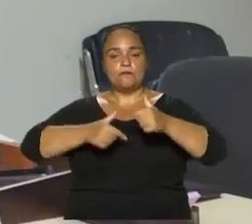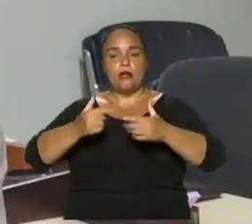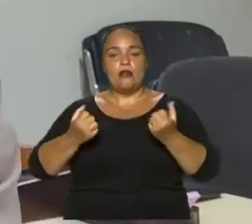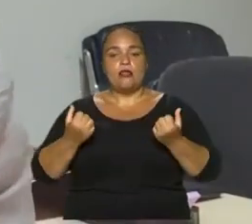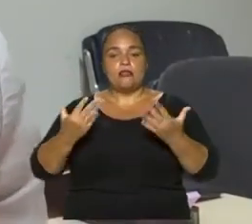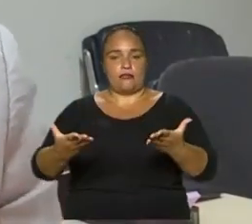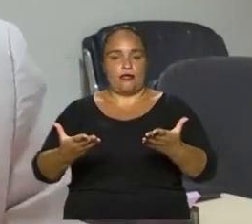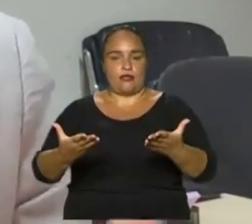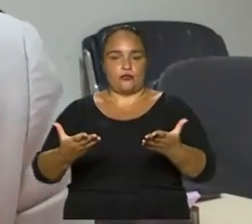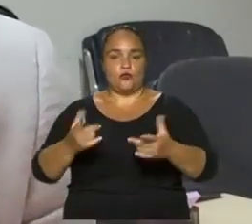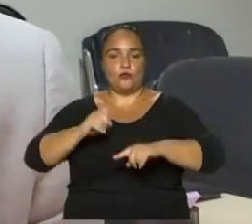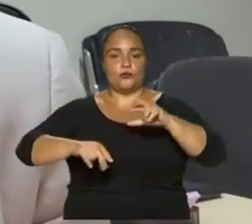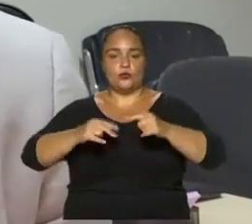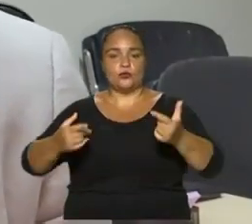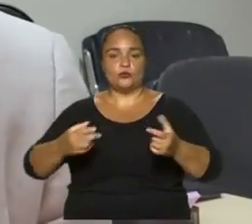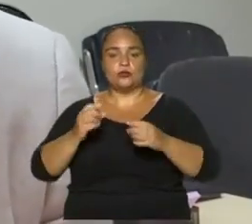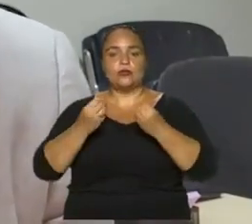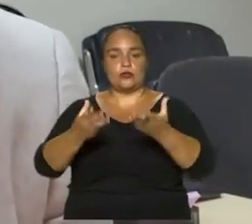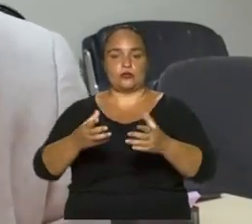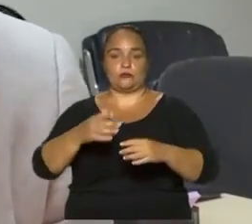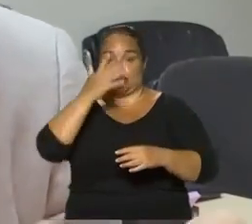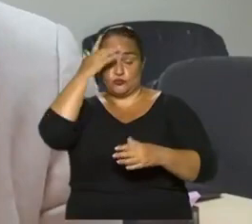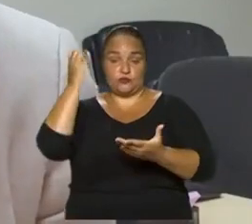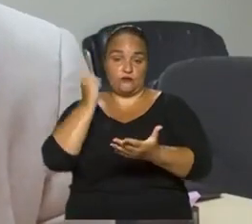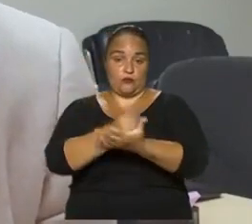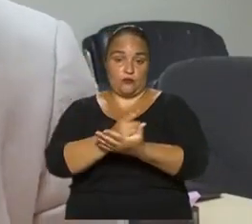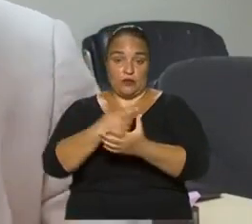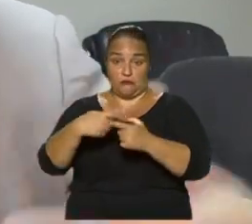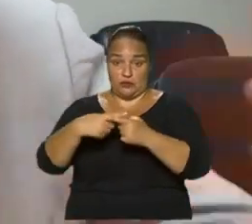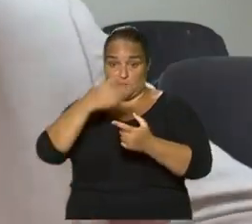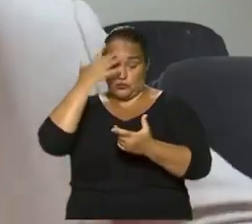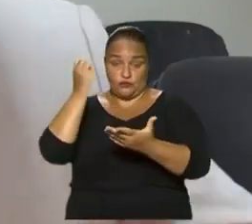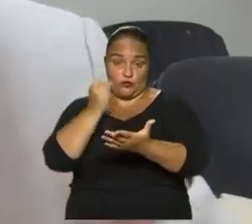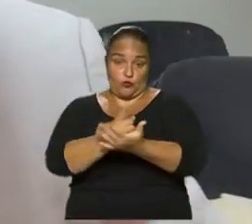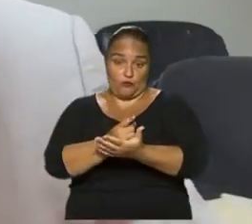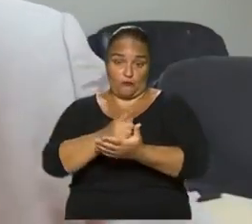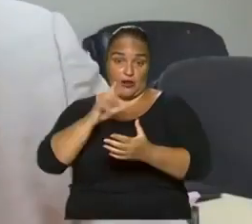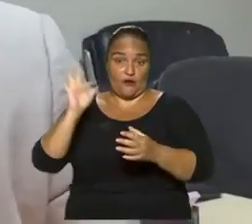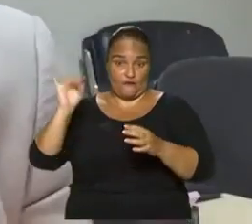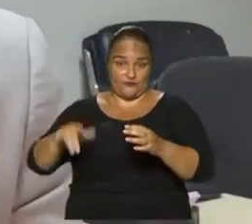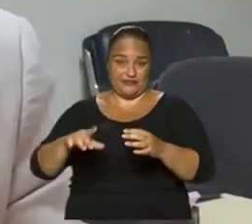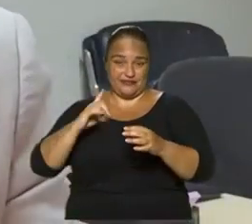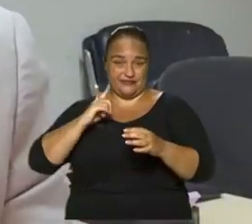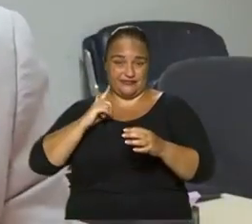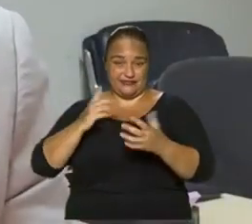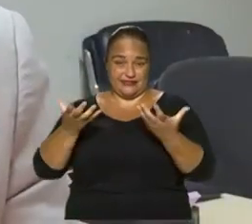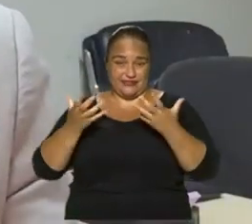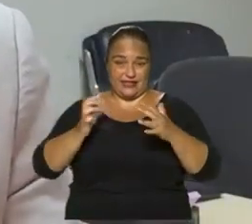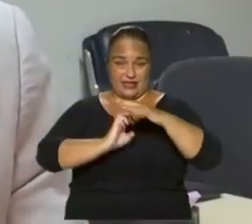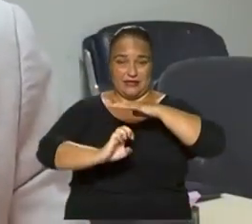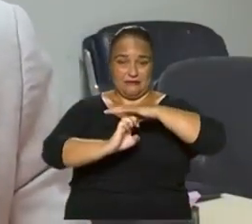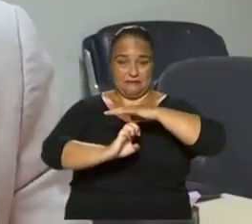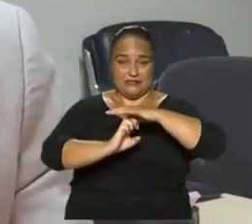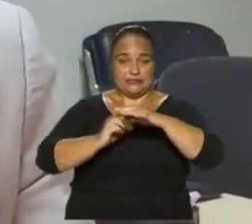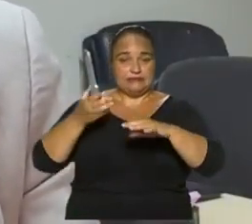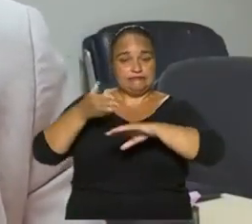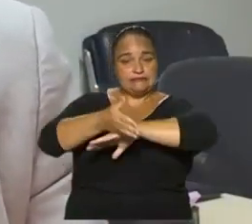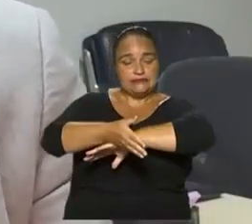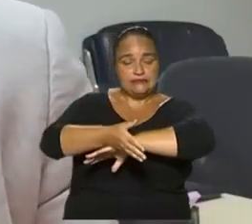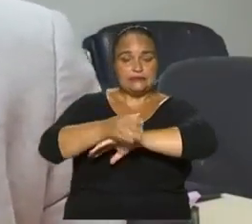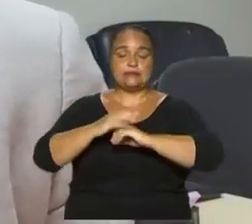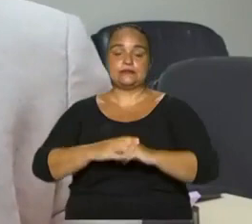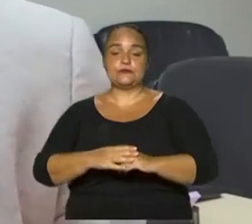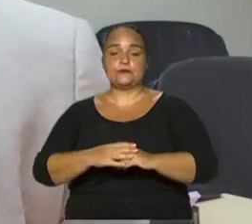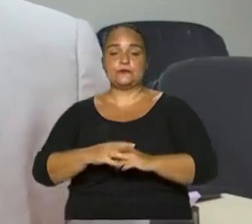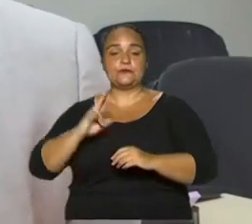que é oferecido ao consumidor, porque o consumidor vai ter acesso, o consumidor final da empresa que tá acessando o SBRT, ele